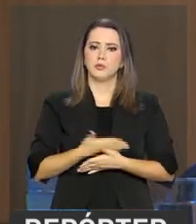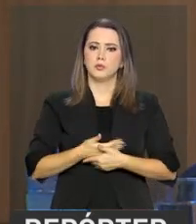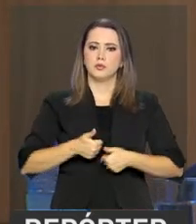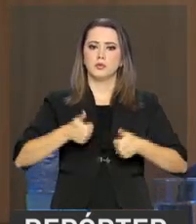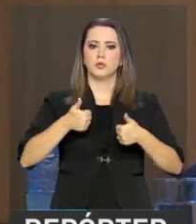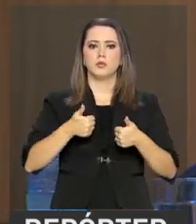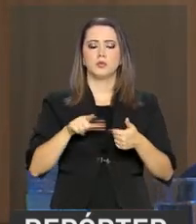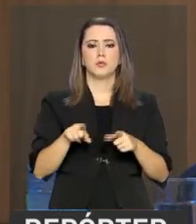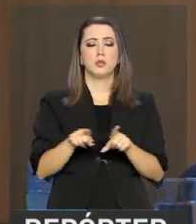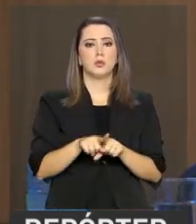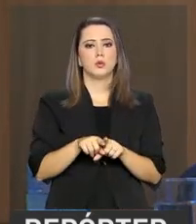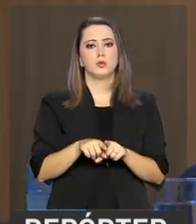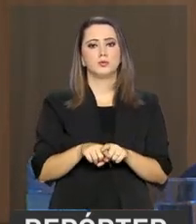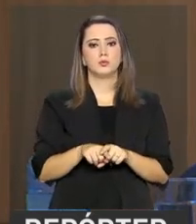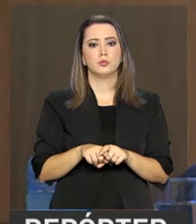disseminada